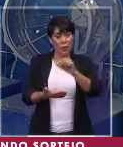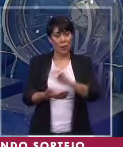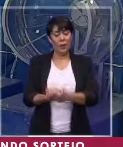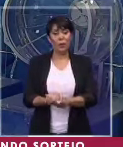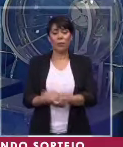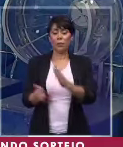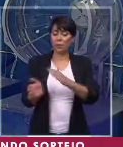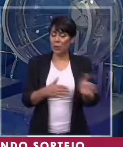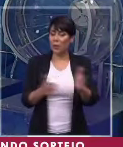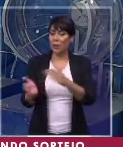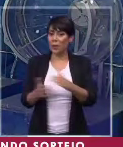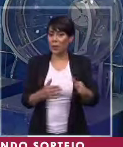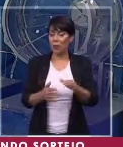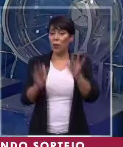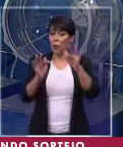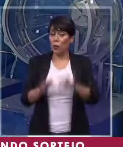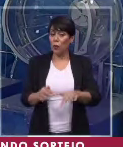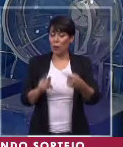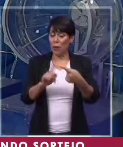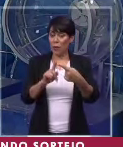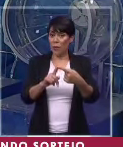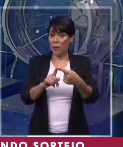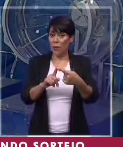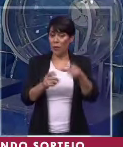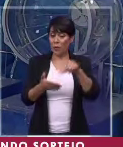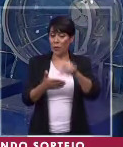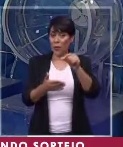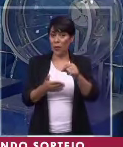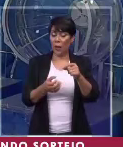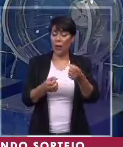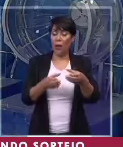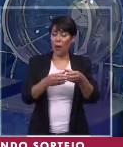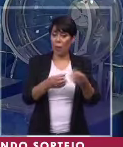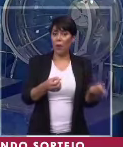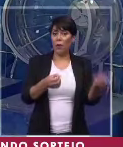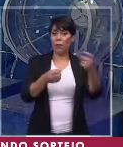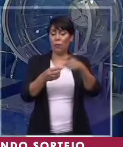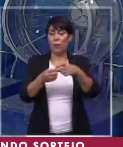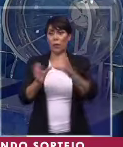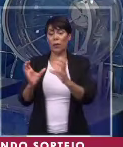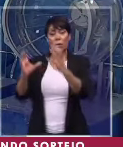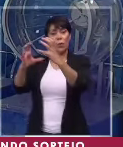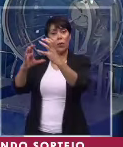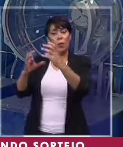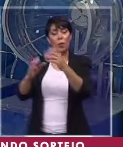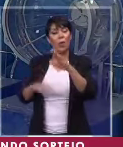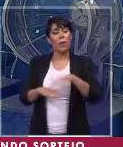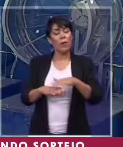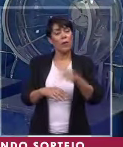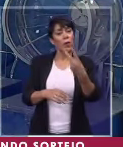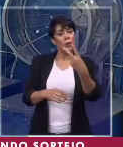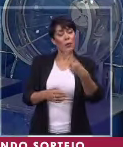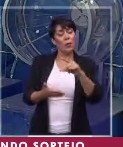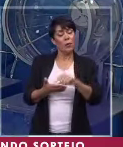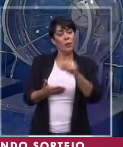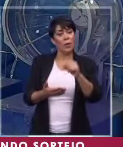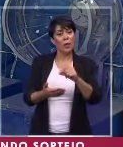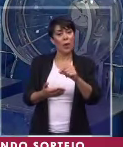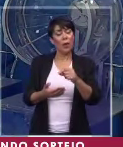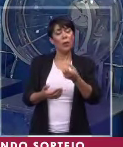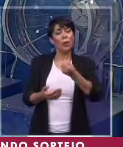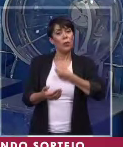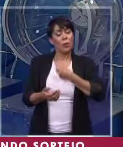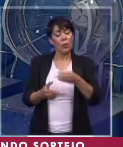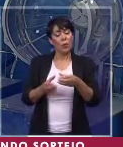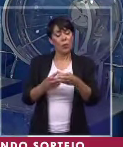sorteios. Lembrando que após a realização do primeiro sorteio, o globo será reabastecido para a realização do segundo sorteio, que possui o mesmo universo